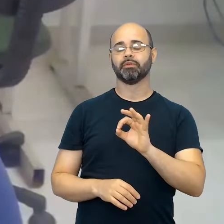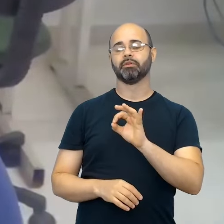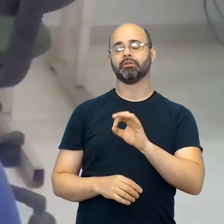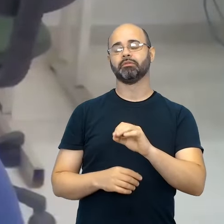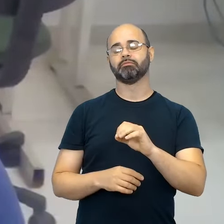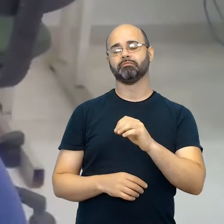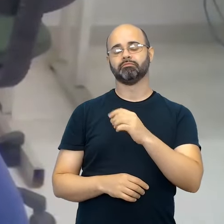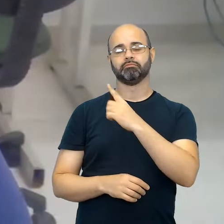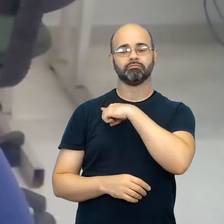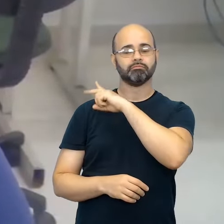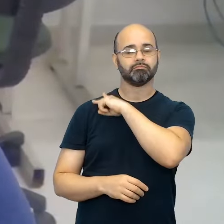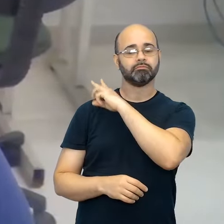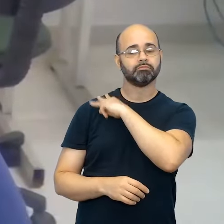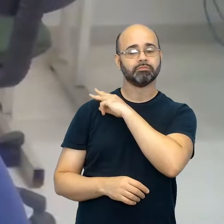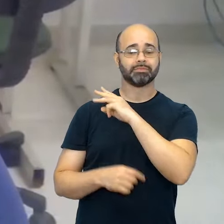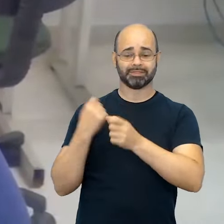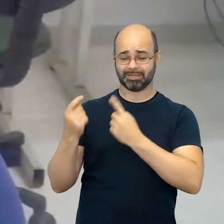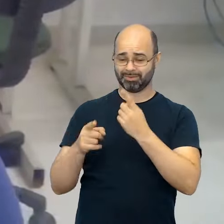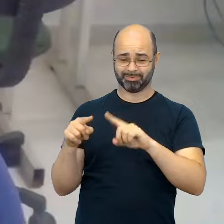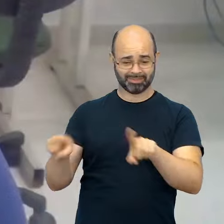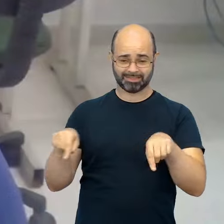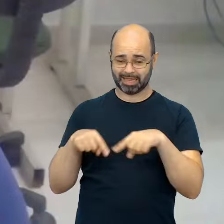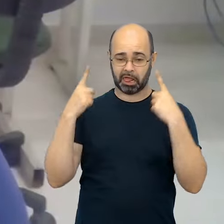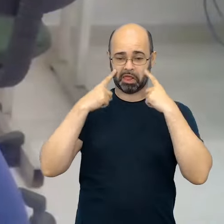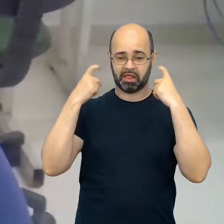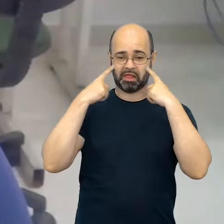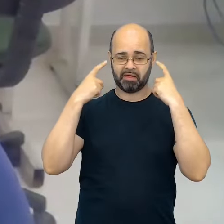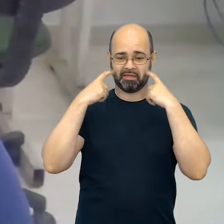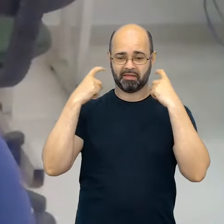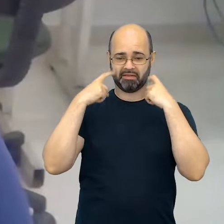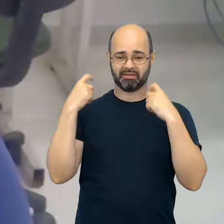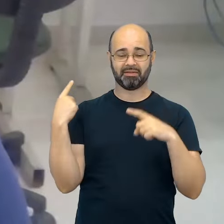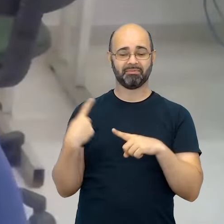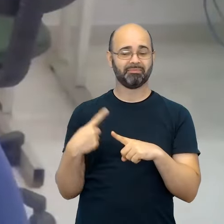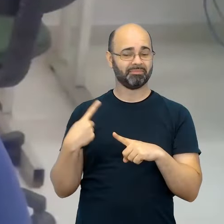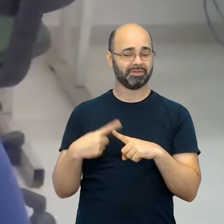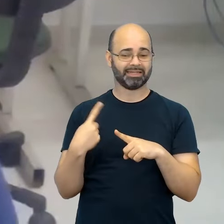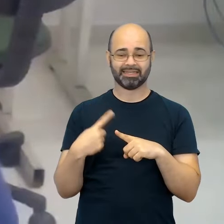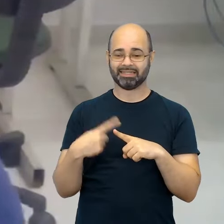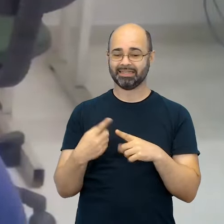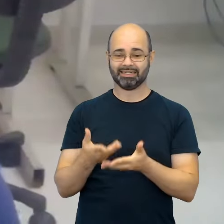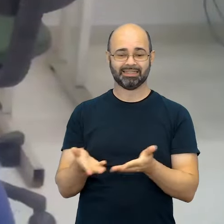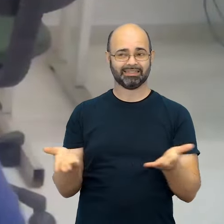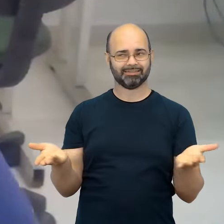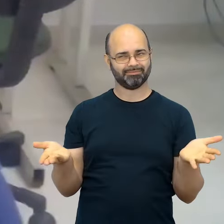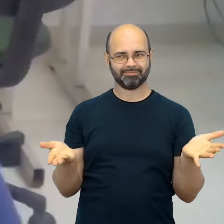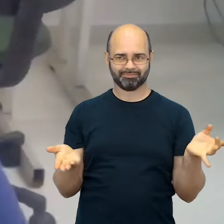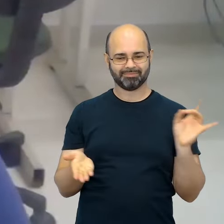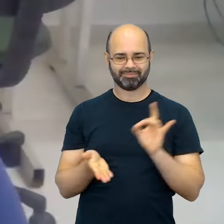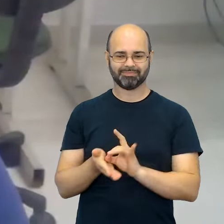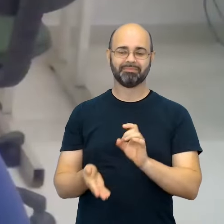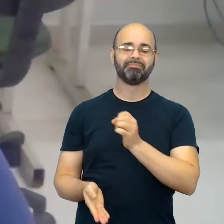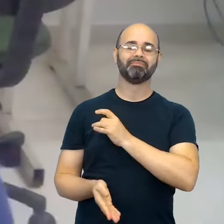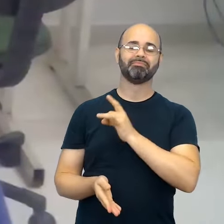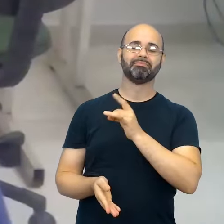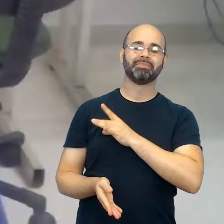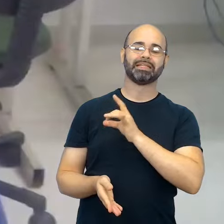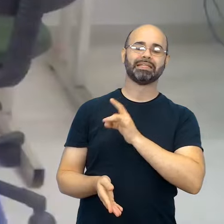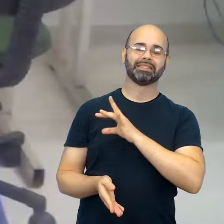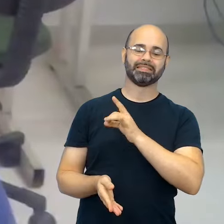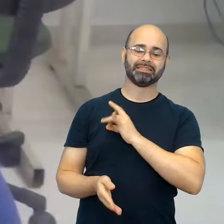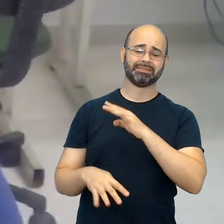eles praticamente choram na sala porque eles têm, vamos falar a verdade, né? Medo da matemática,